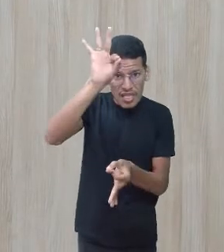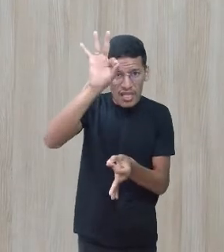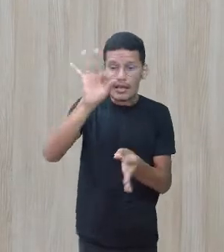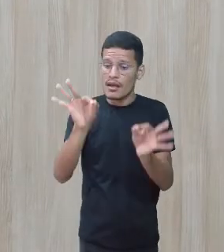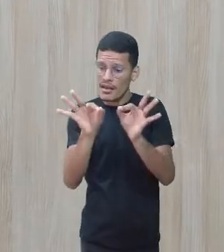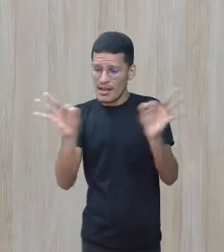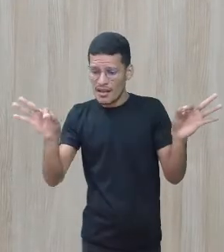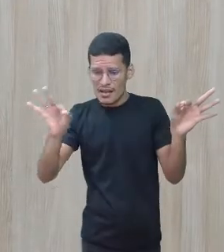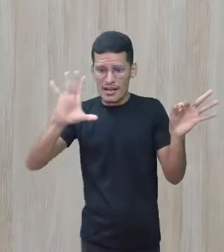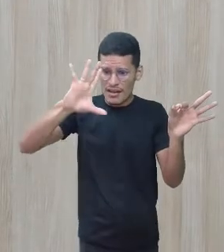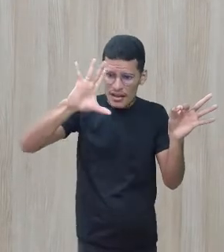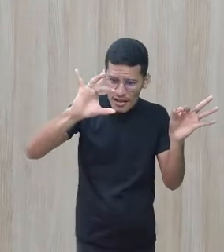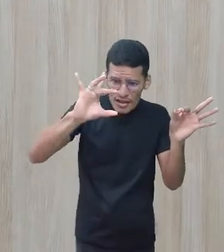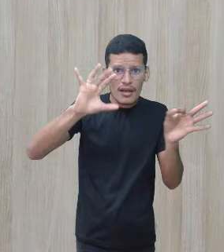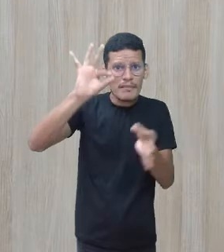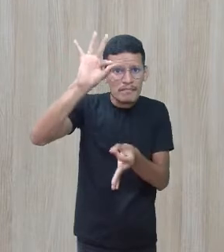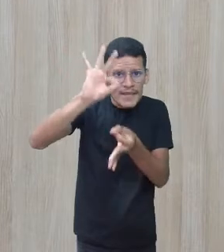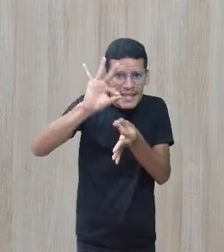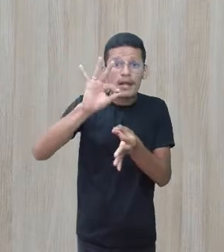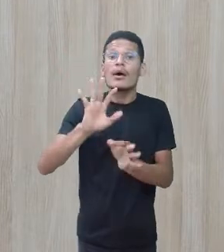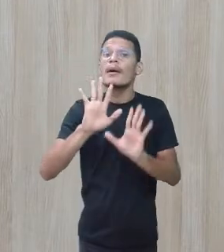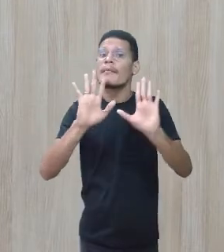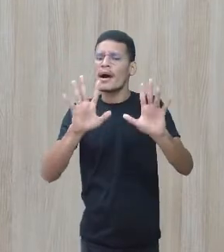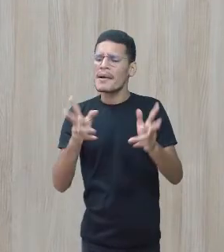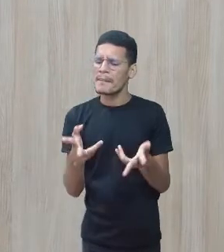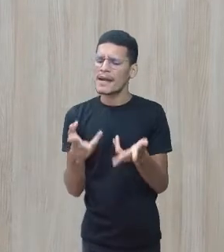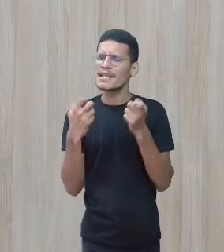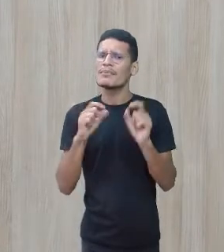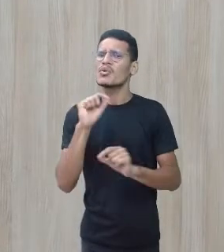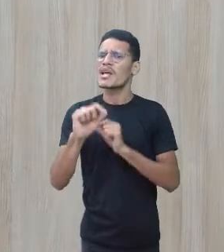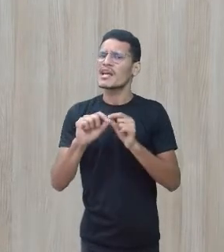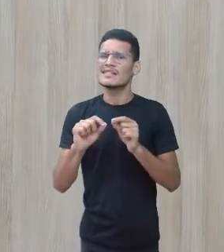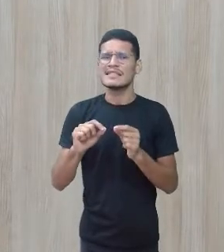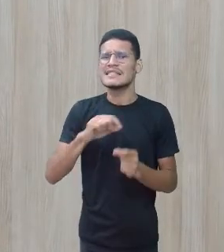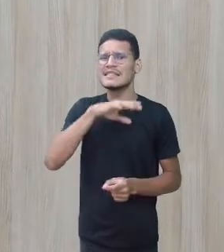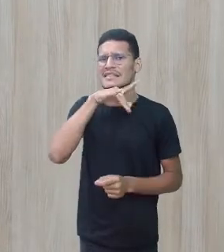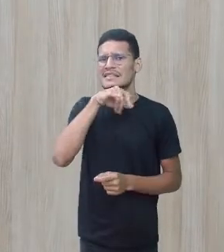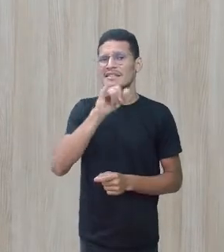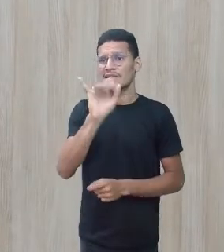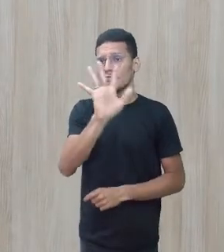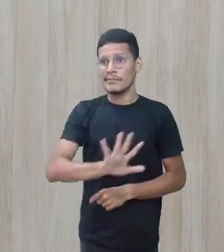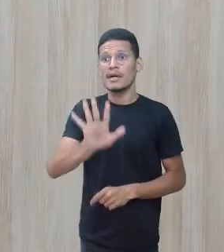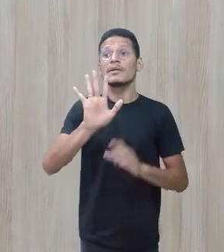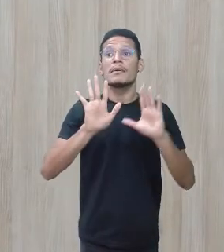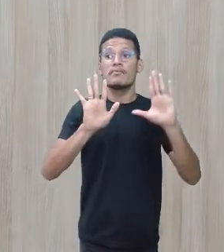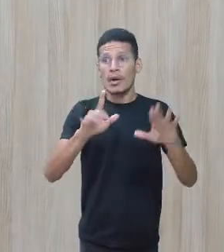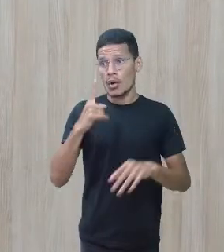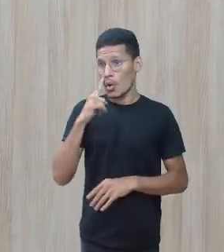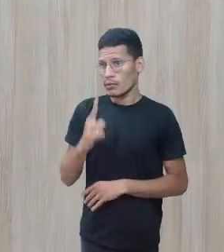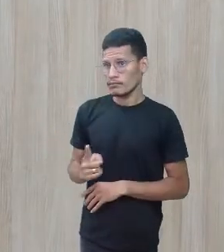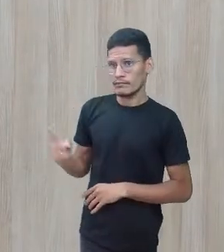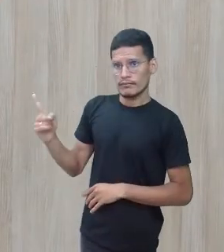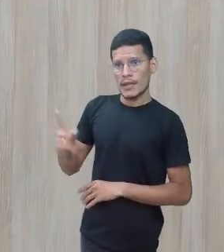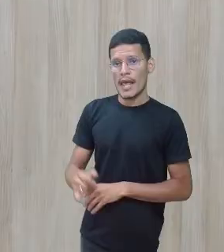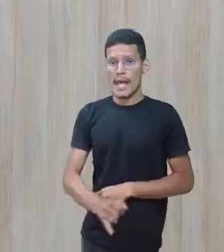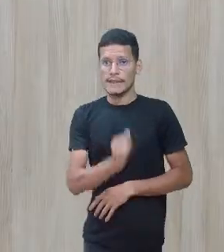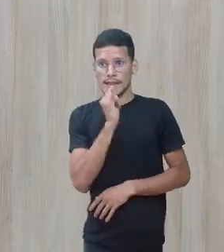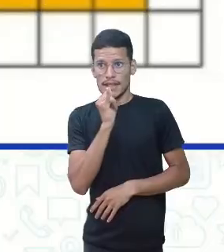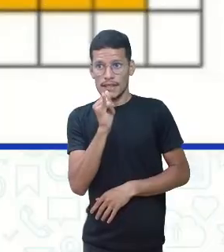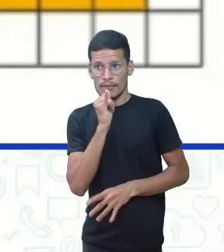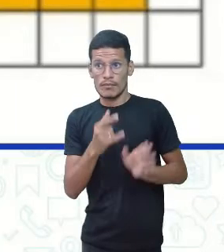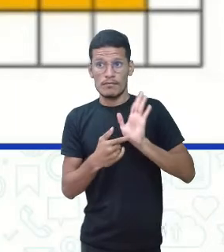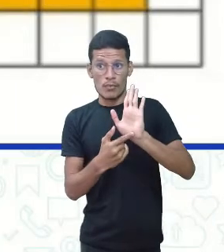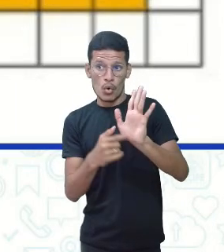ficar pequenininha. E aí a gente começa a perceber que distorcemos a imagem. Então, vê, esse exemplo aqui traz,